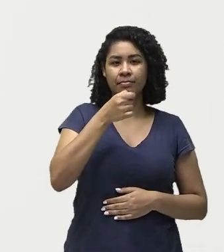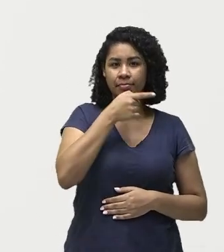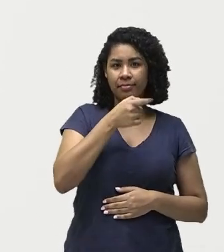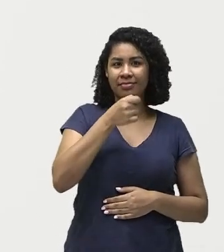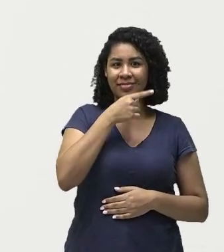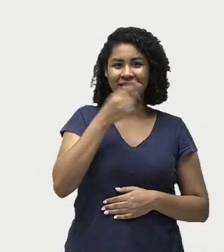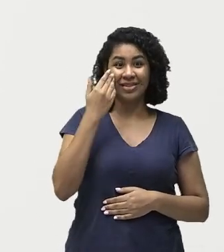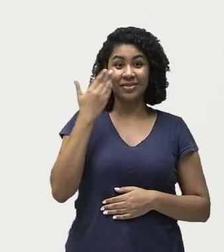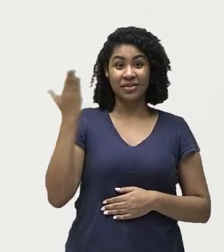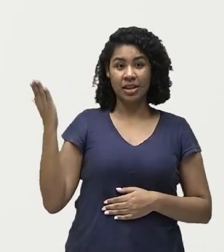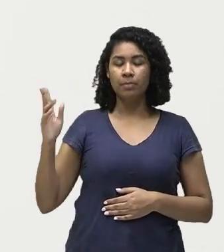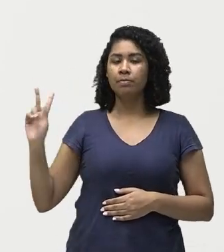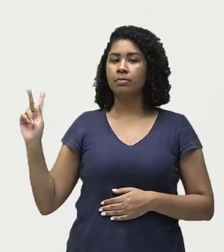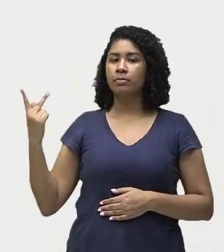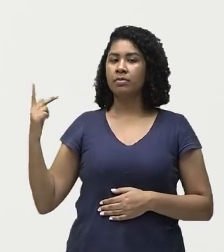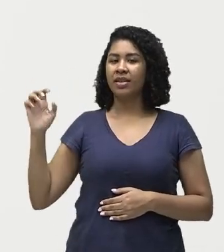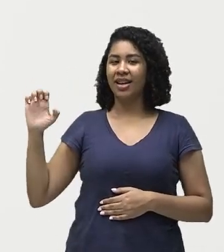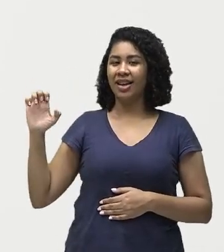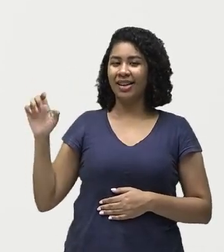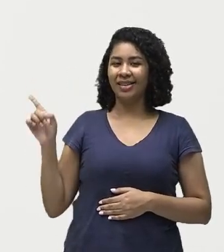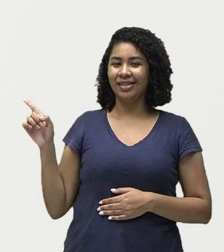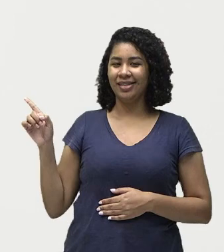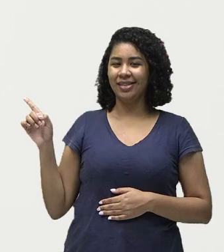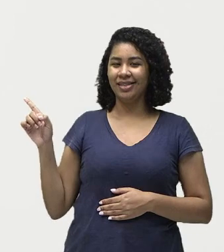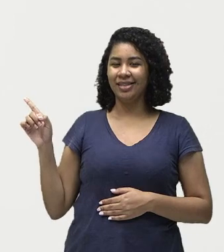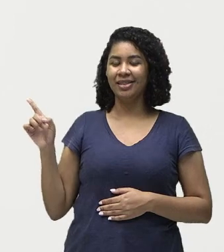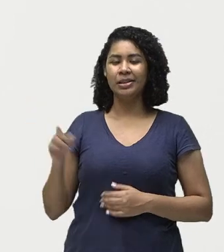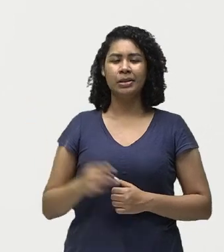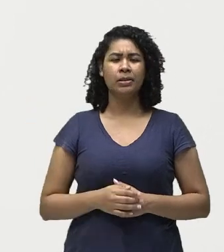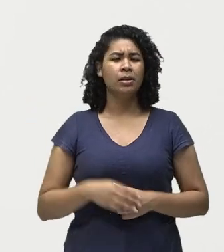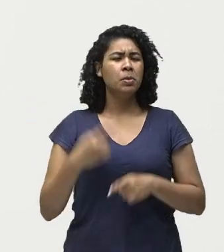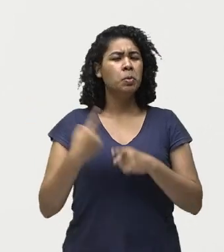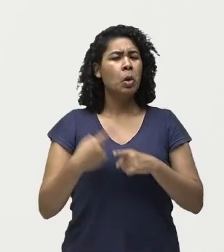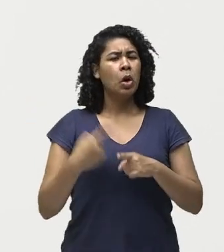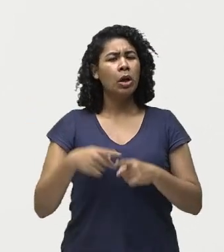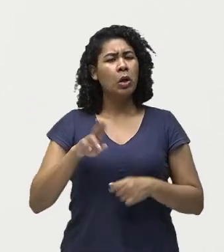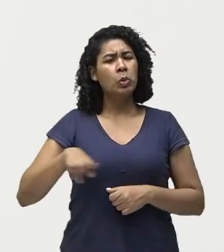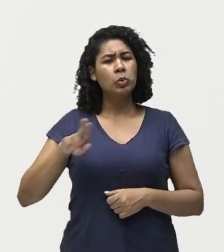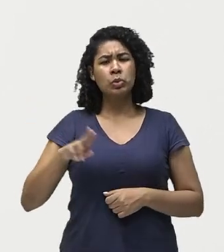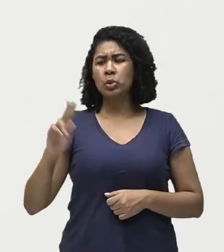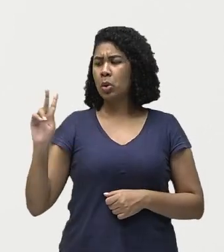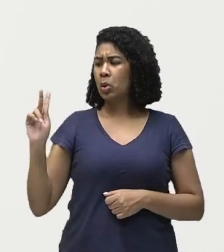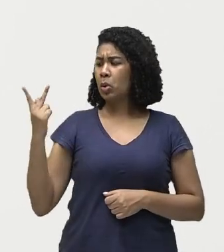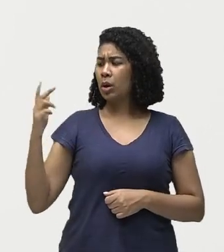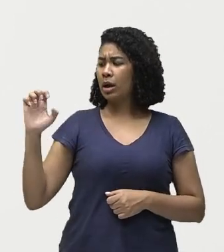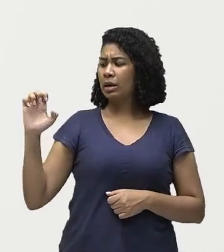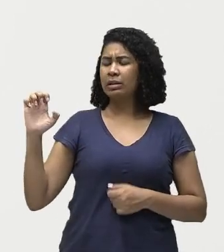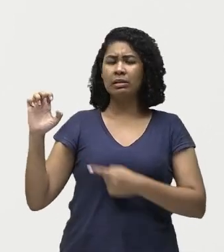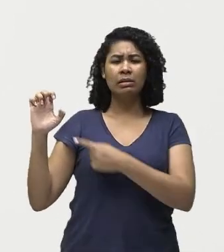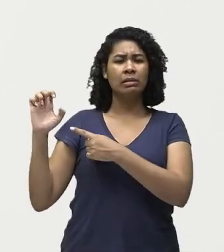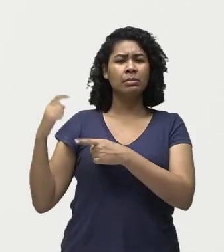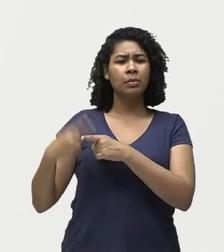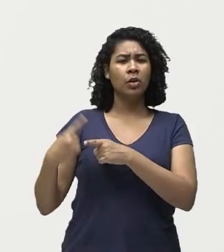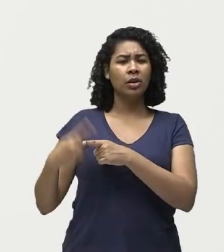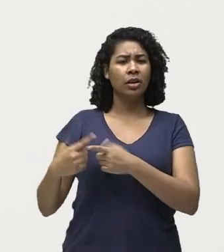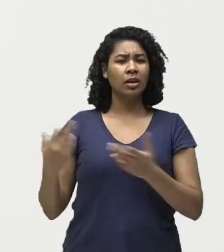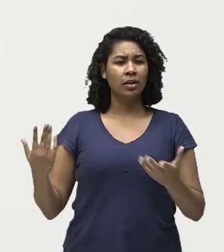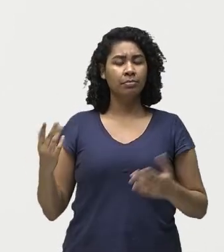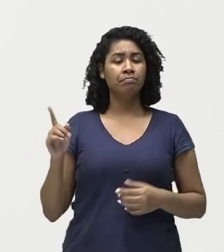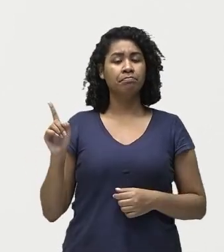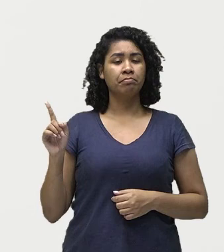Olha só o he. Por que que ele usou o he, minha gente? Porque é o pronome